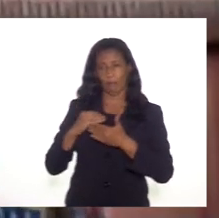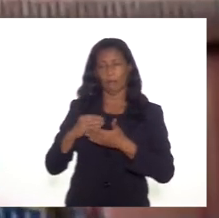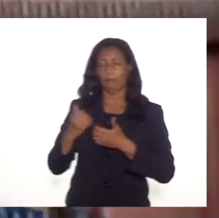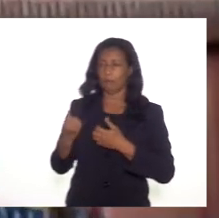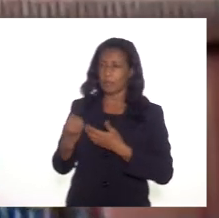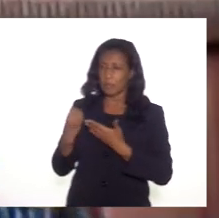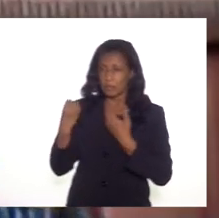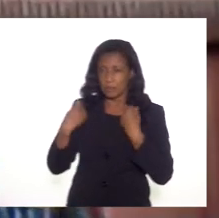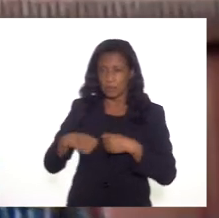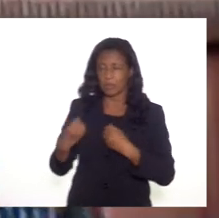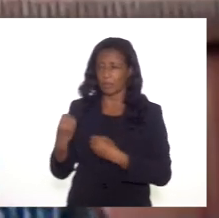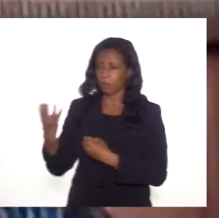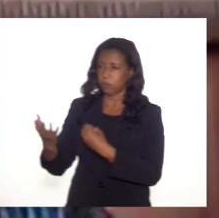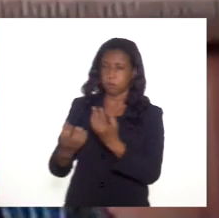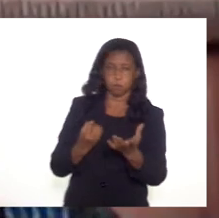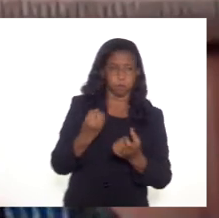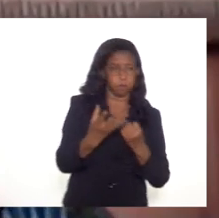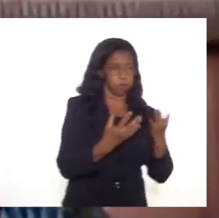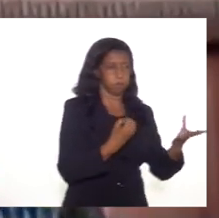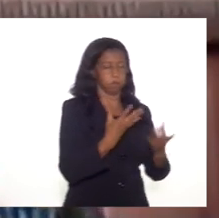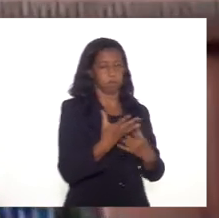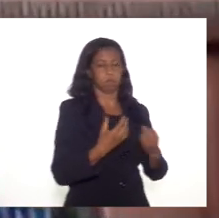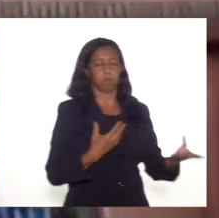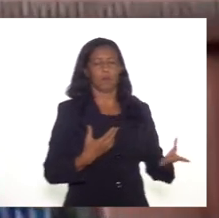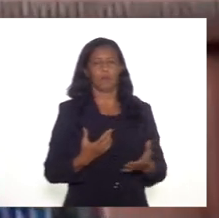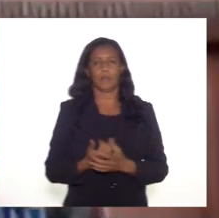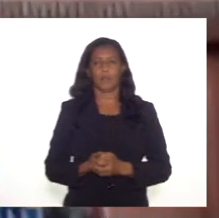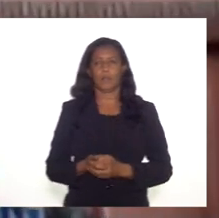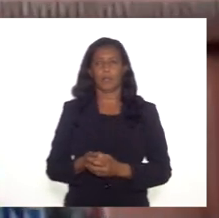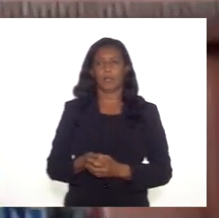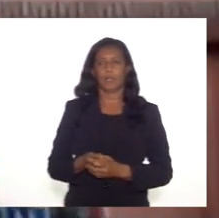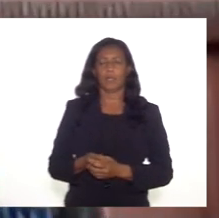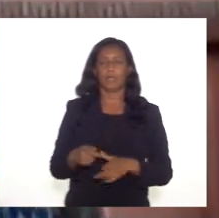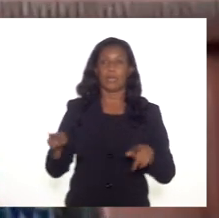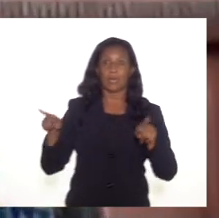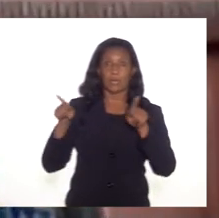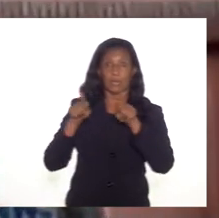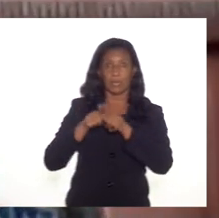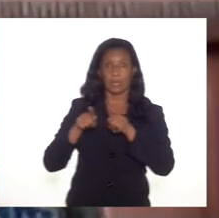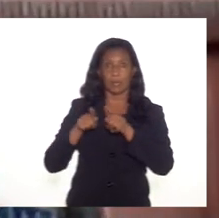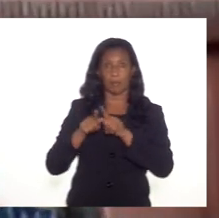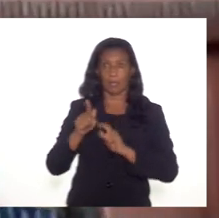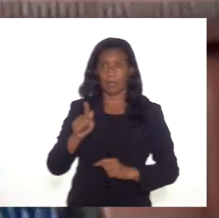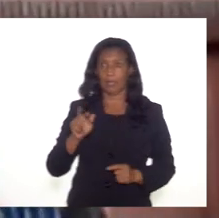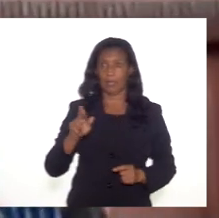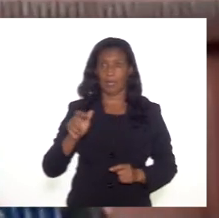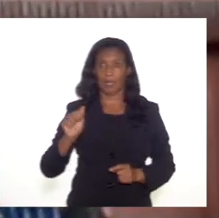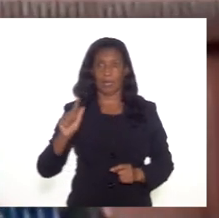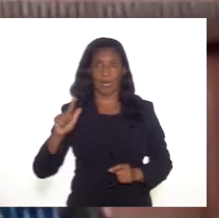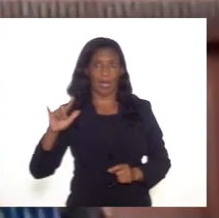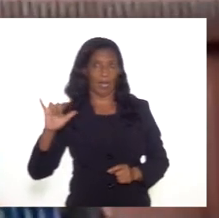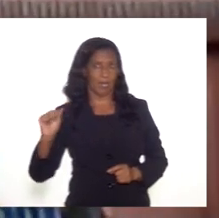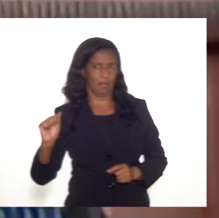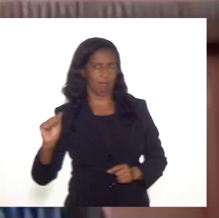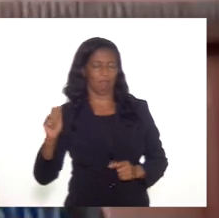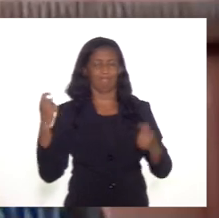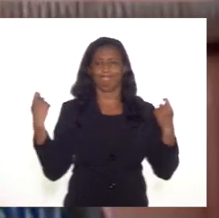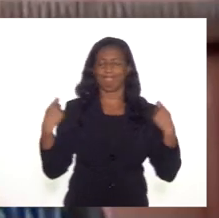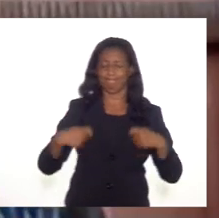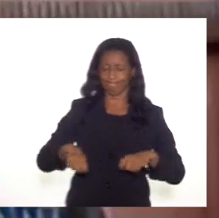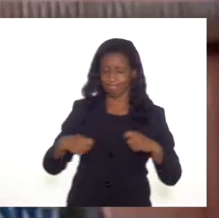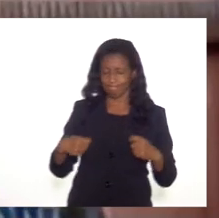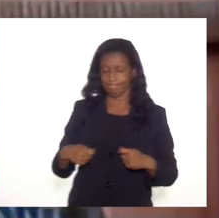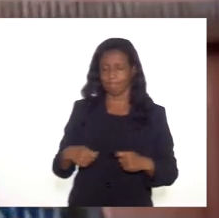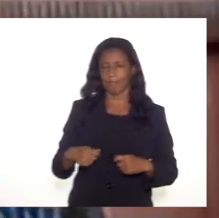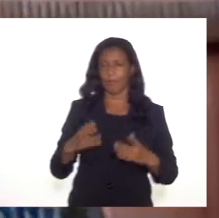Janeiro, a questão agrária, agroecológica é fundamental, enfim, ficam